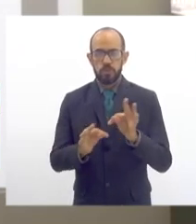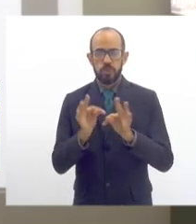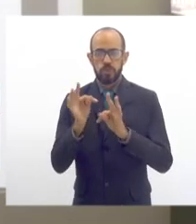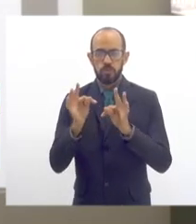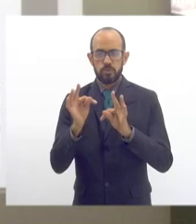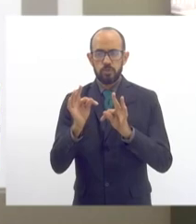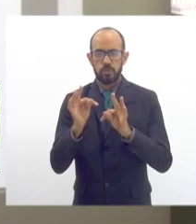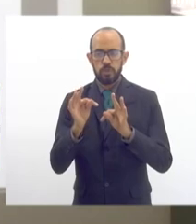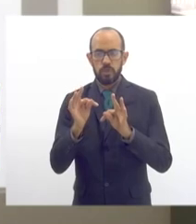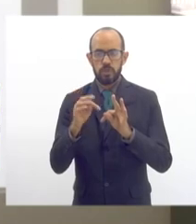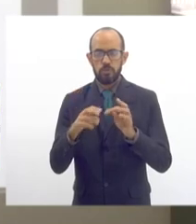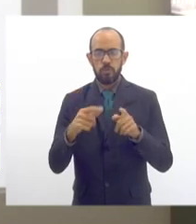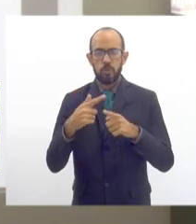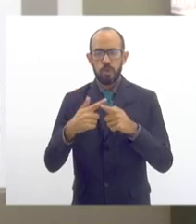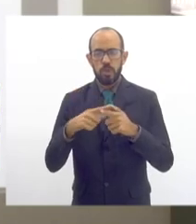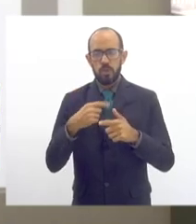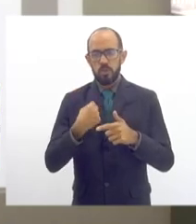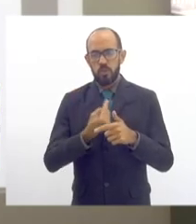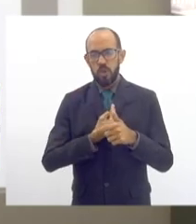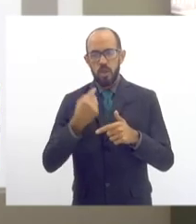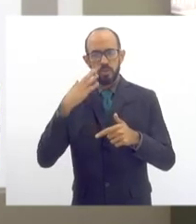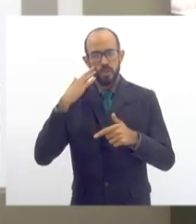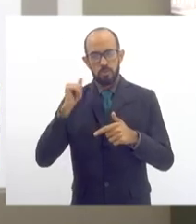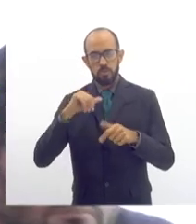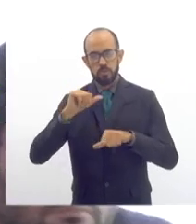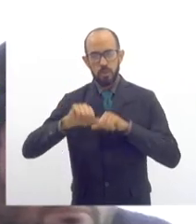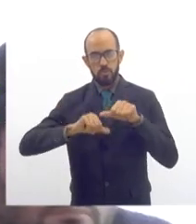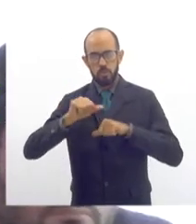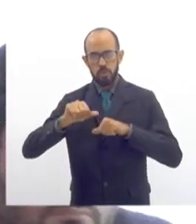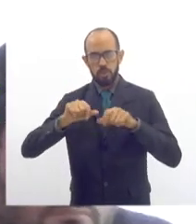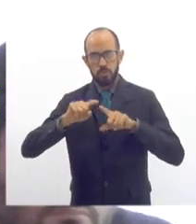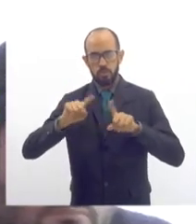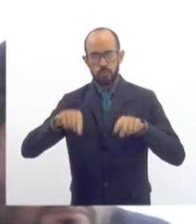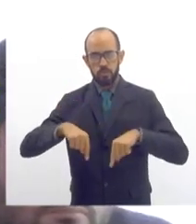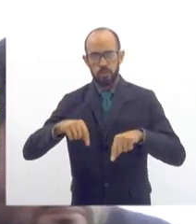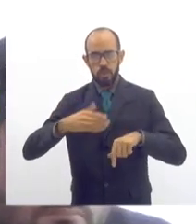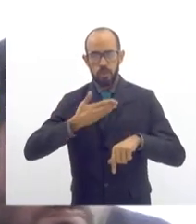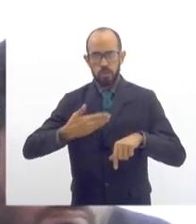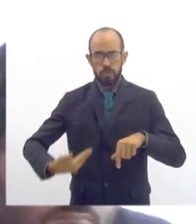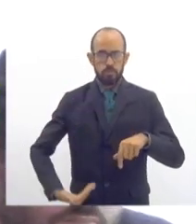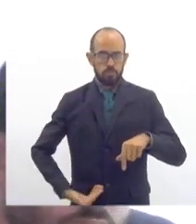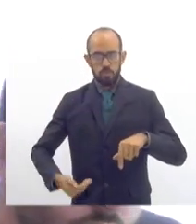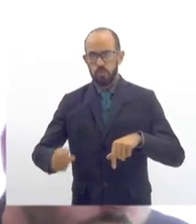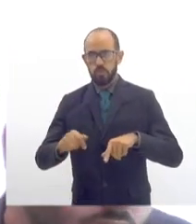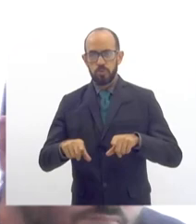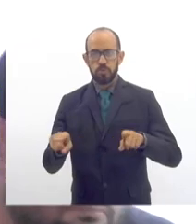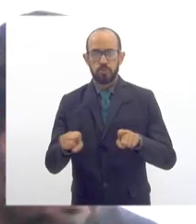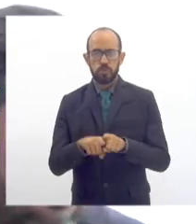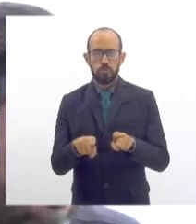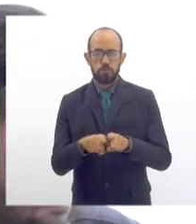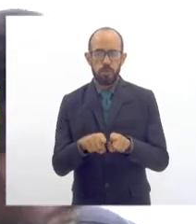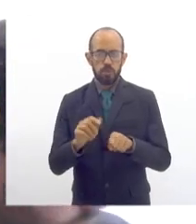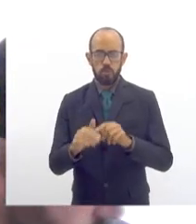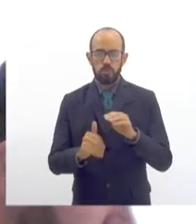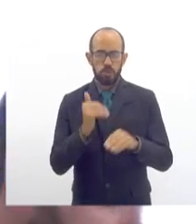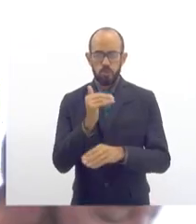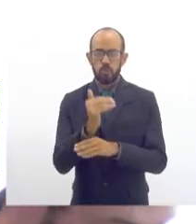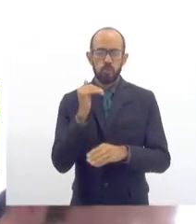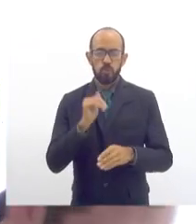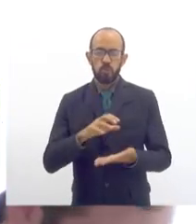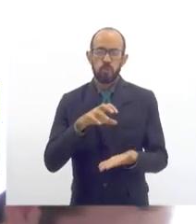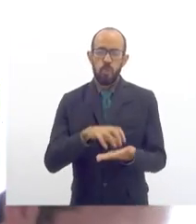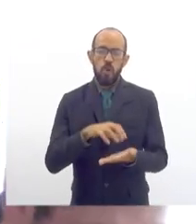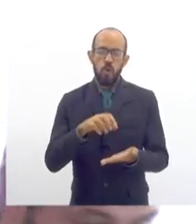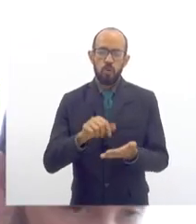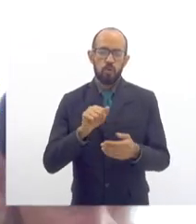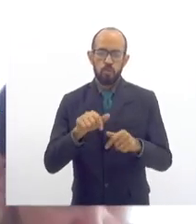serviços e tecnologias, porque a gente sabe que a mudança no serviço público, sobretudo em um órgão que presta serviços, vira e